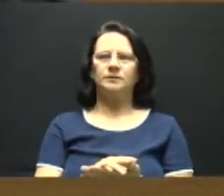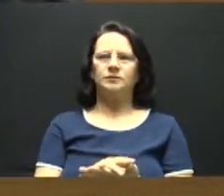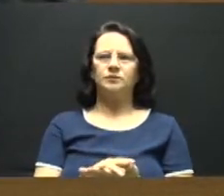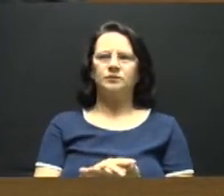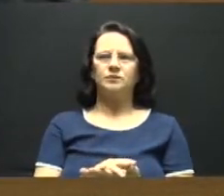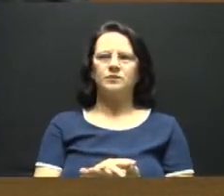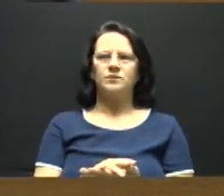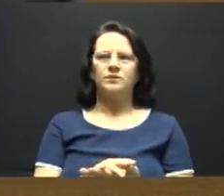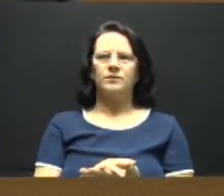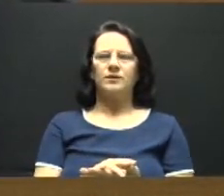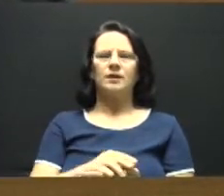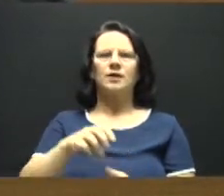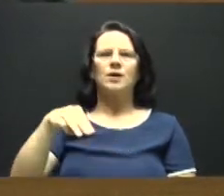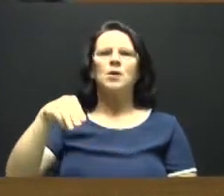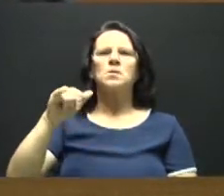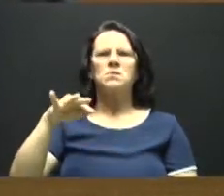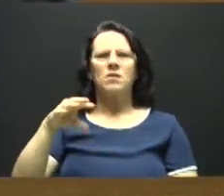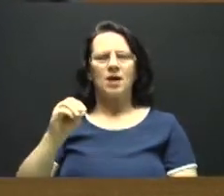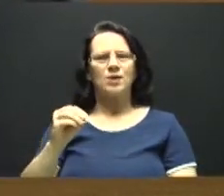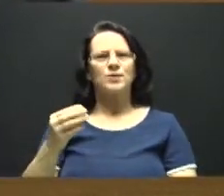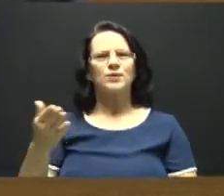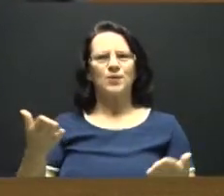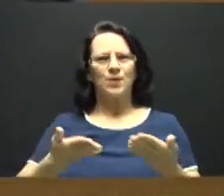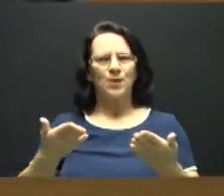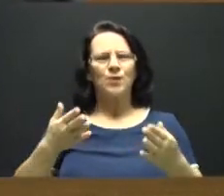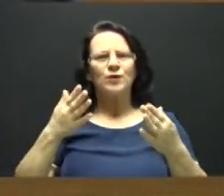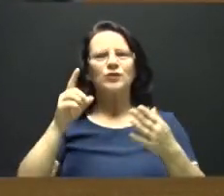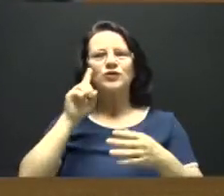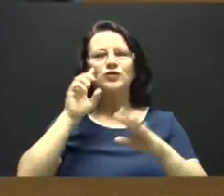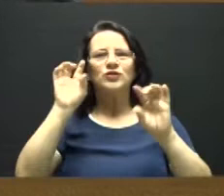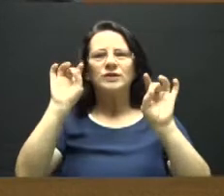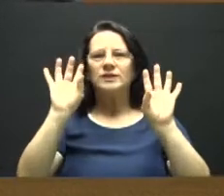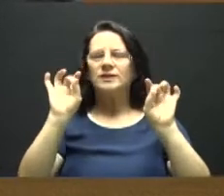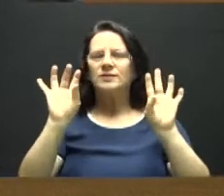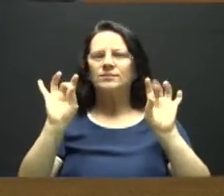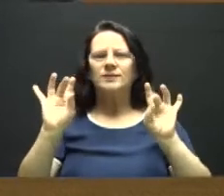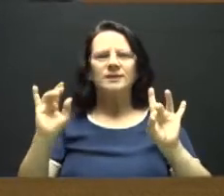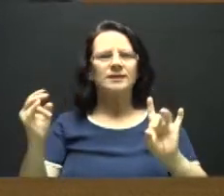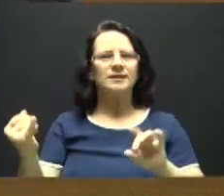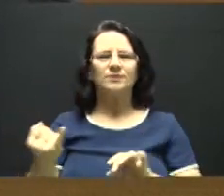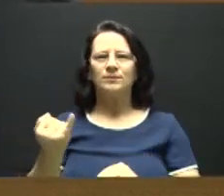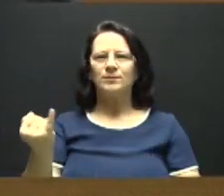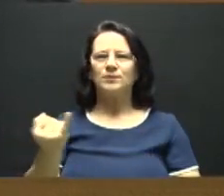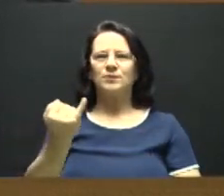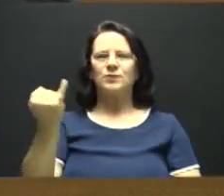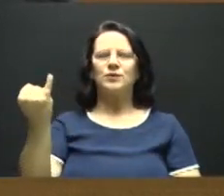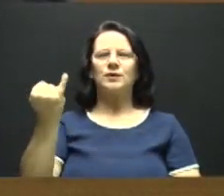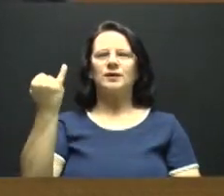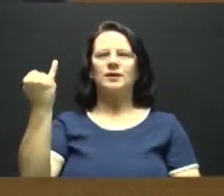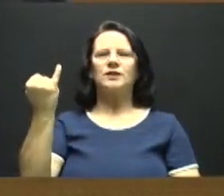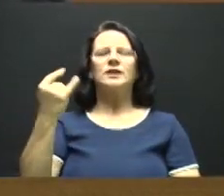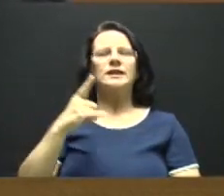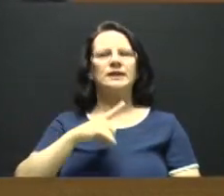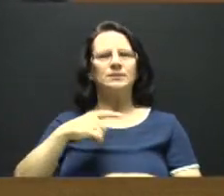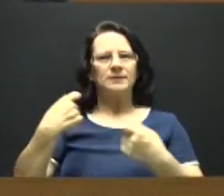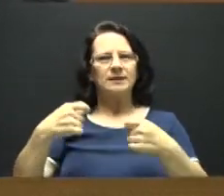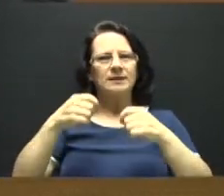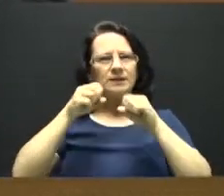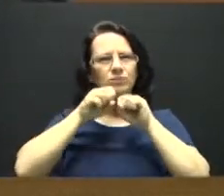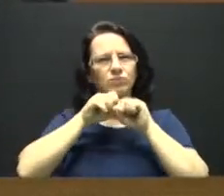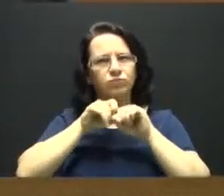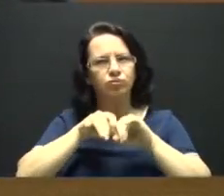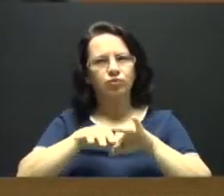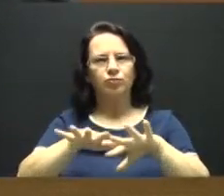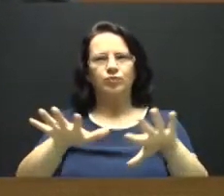vereador marcelo que se faz hoje aqui desse desta sessão é importantíssimo nós temos que divulgar o